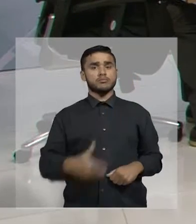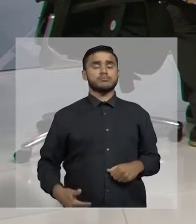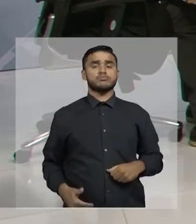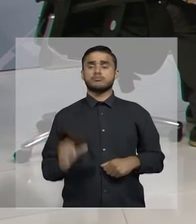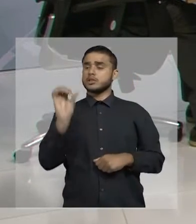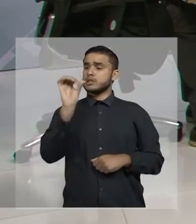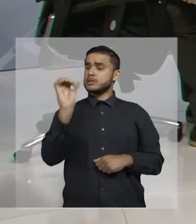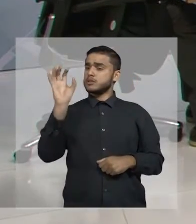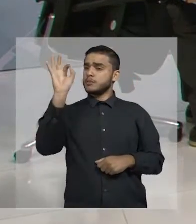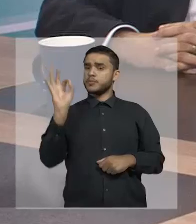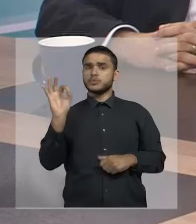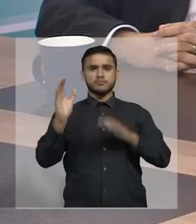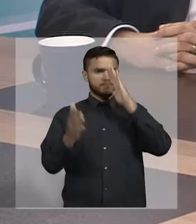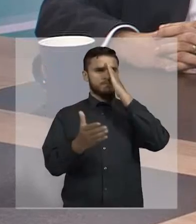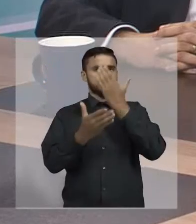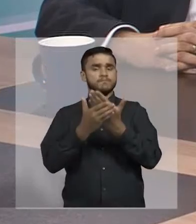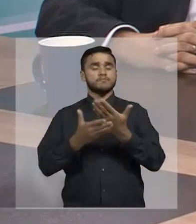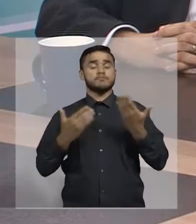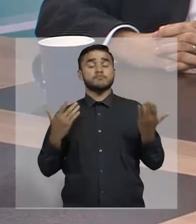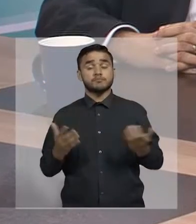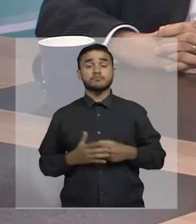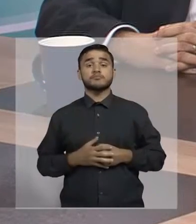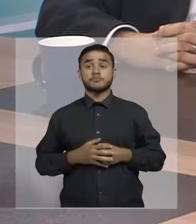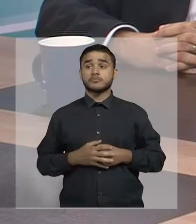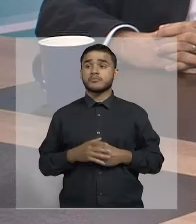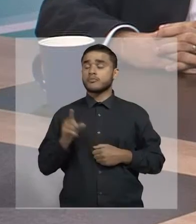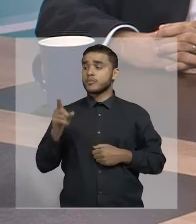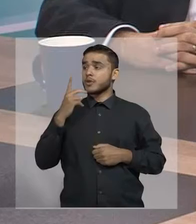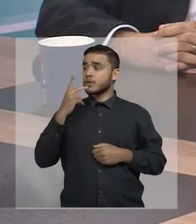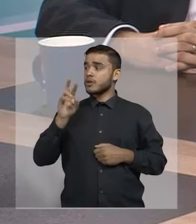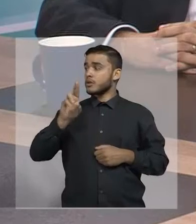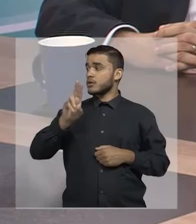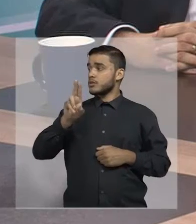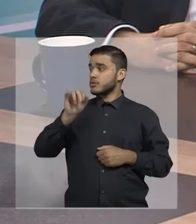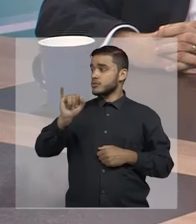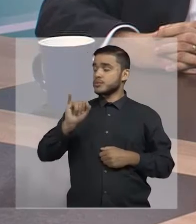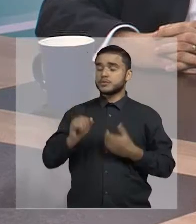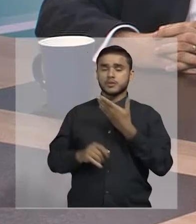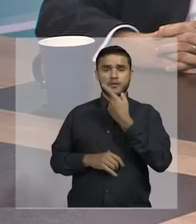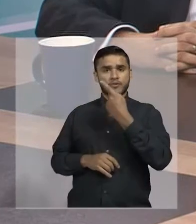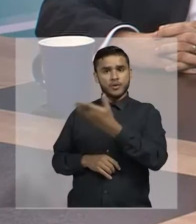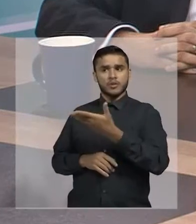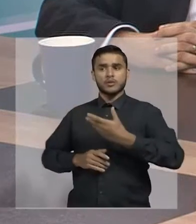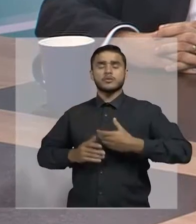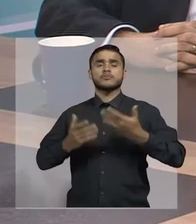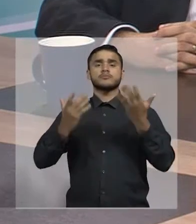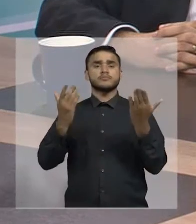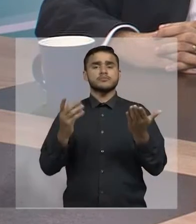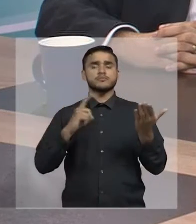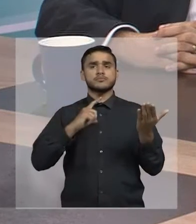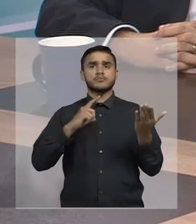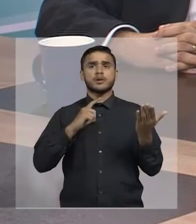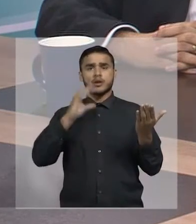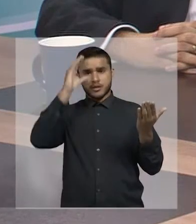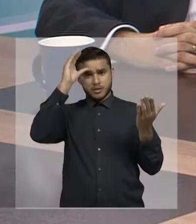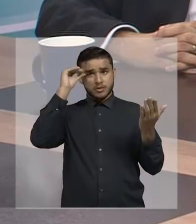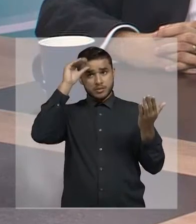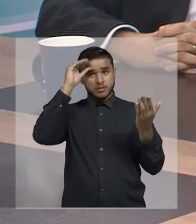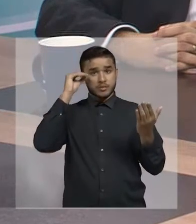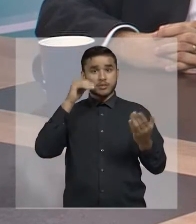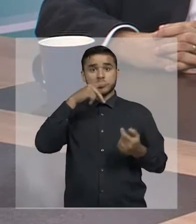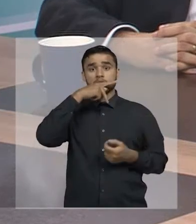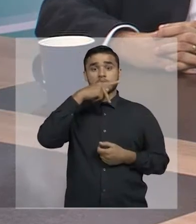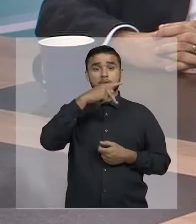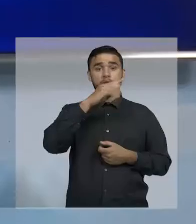Se bem que há quem diga, quando eu disse isso, o professor Rui olhou para mim e fez assim, há quem diga que o Camilo aqui ele pertence ao PT